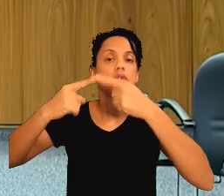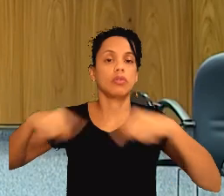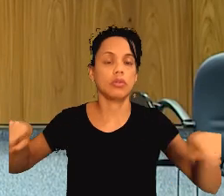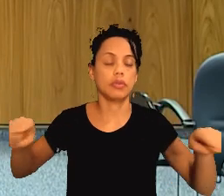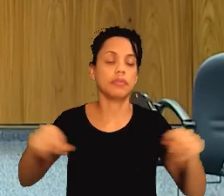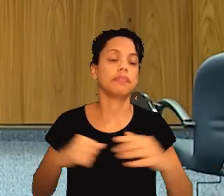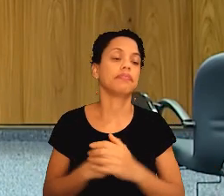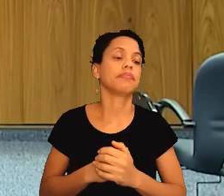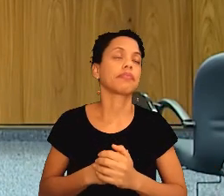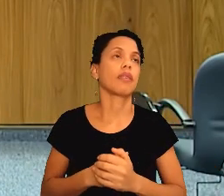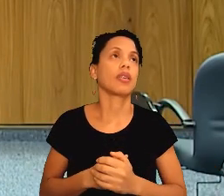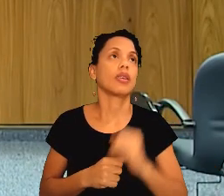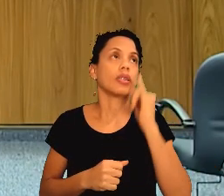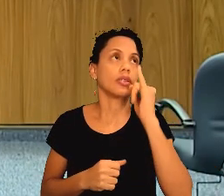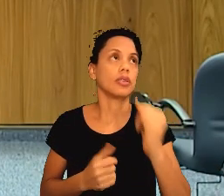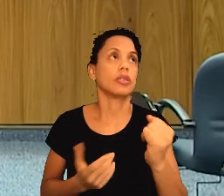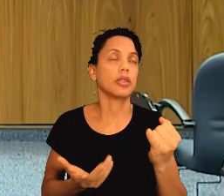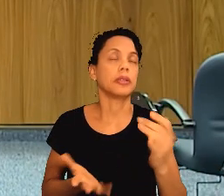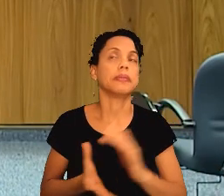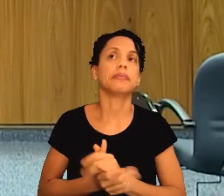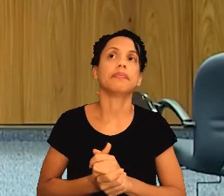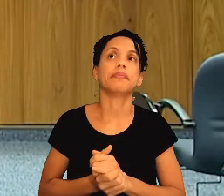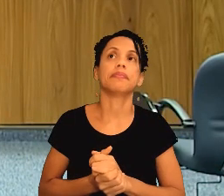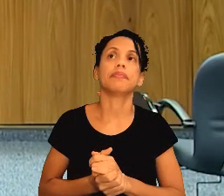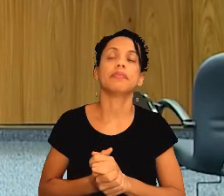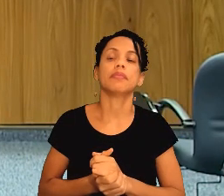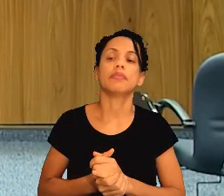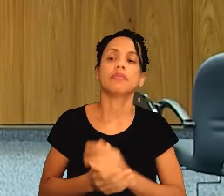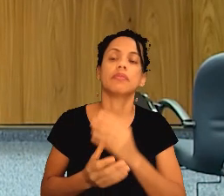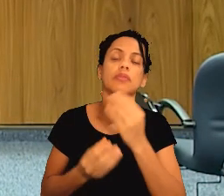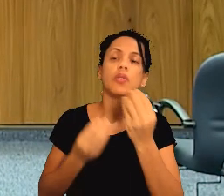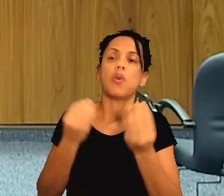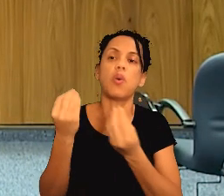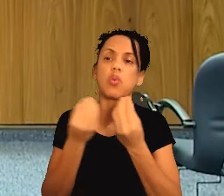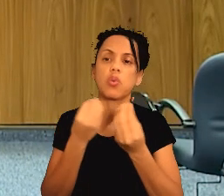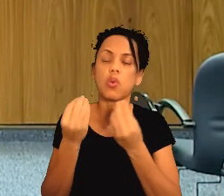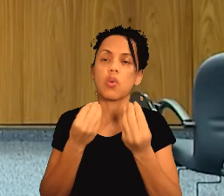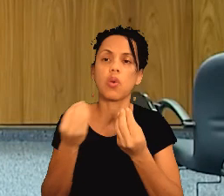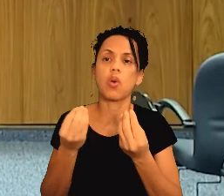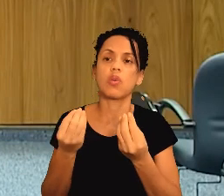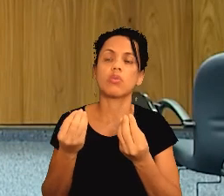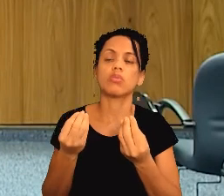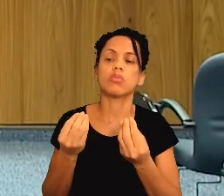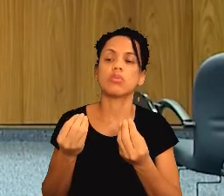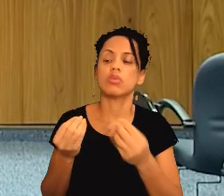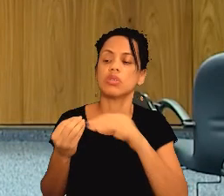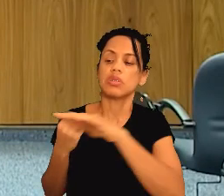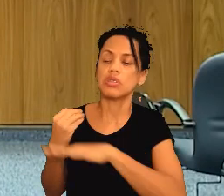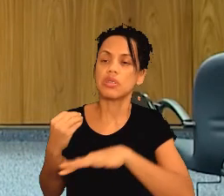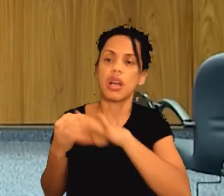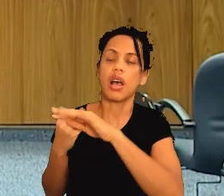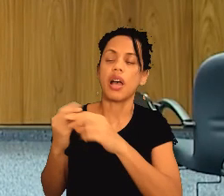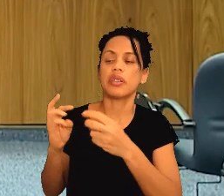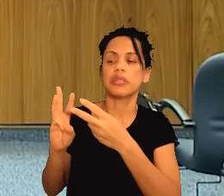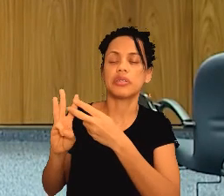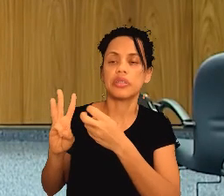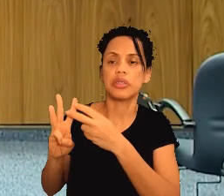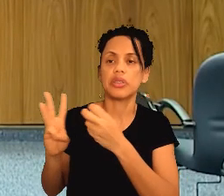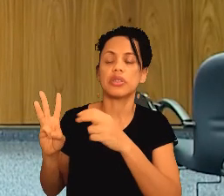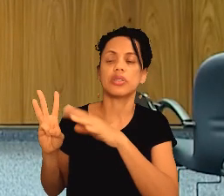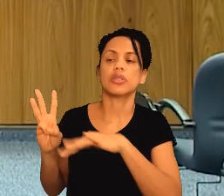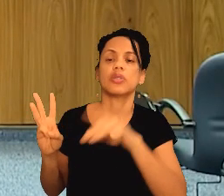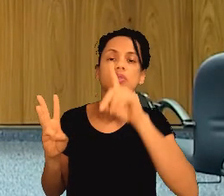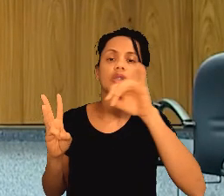inaugurou, dizendo o seguinte, que era uma espécie de como está, fica. Ou seja, quem estivesse nas áreas